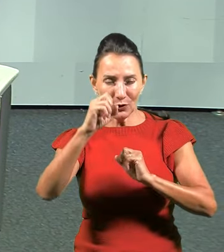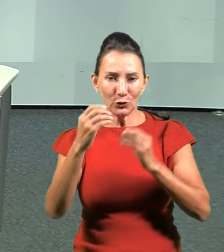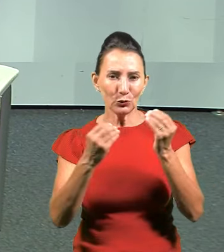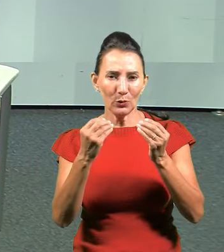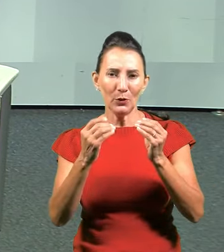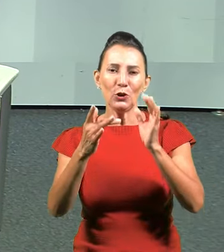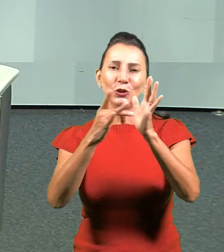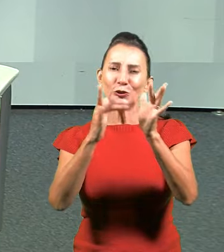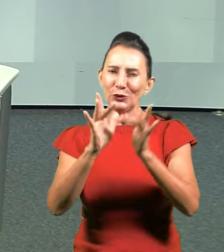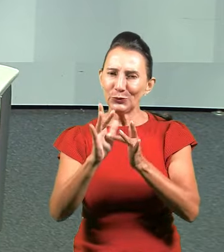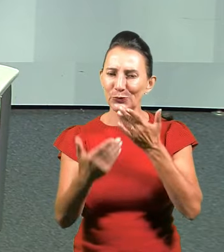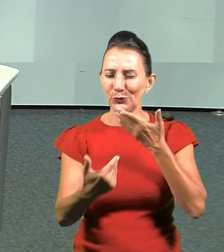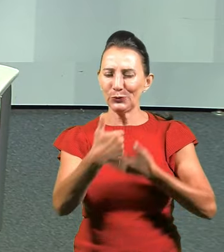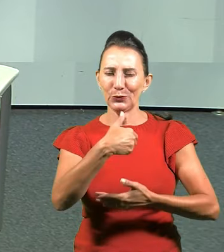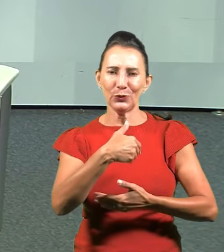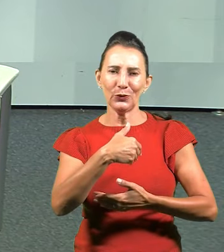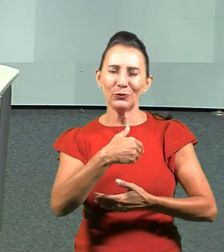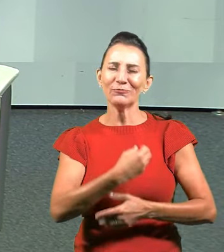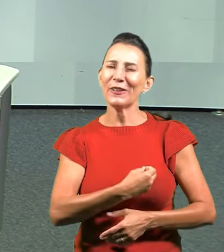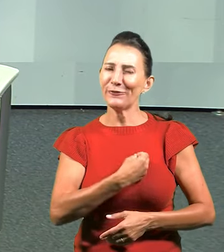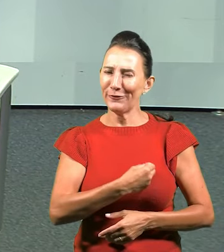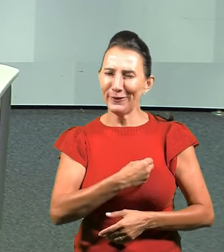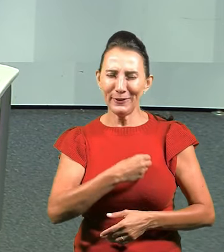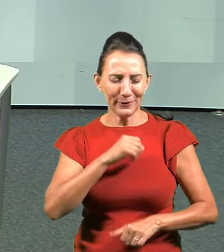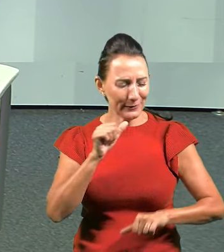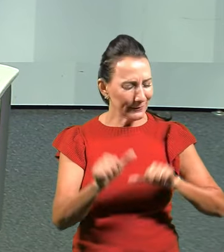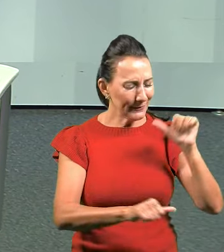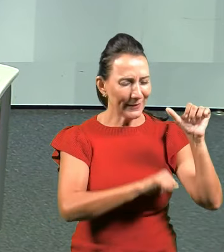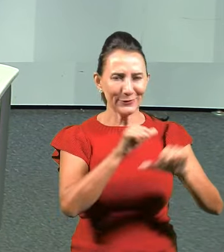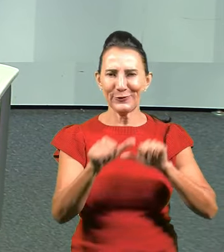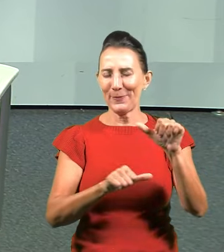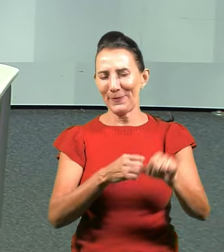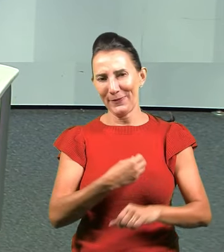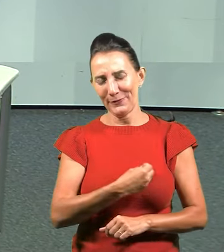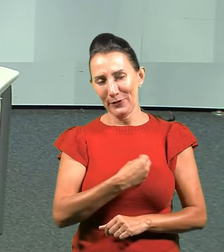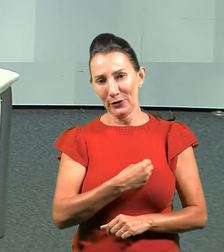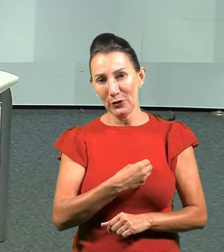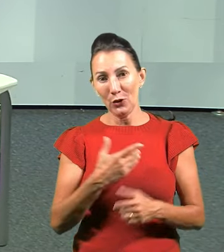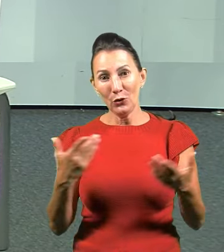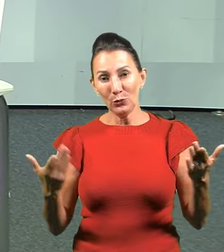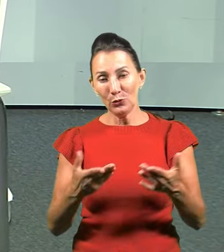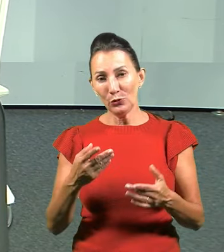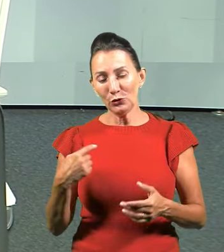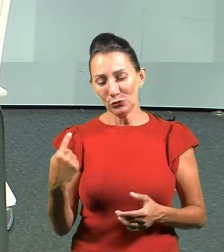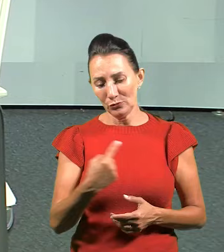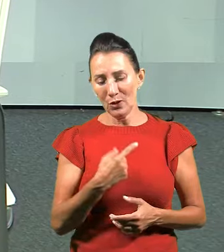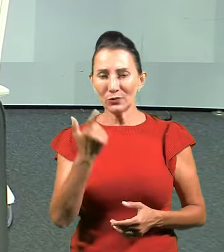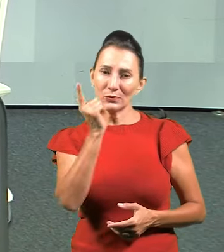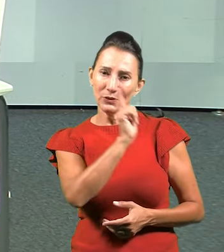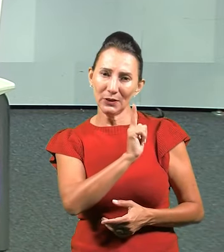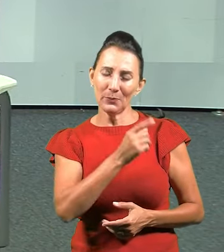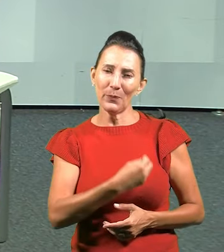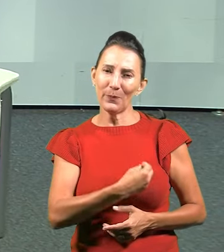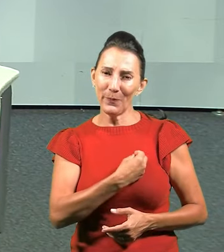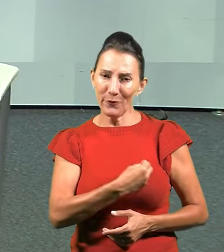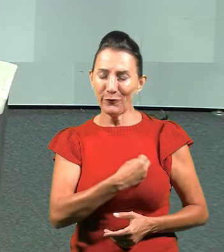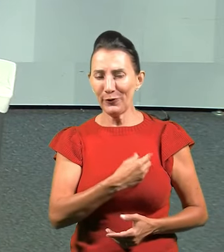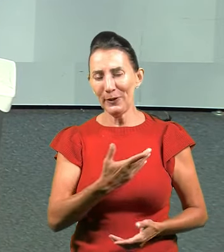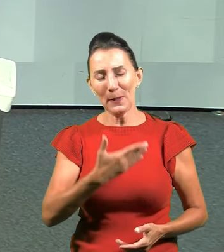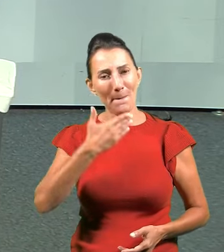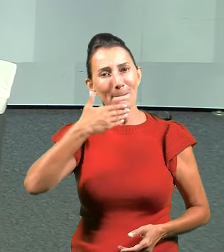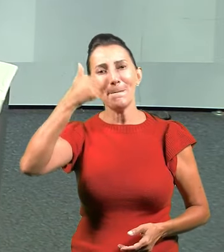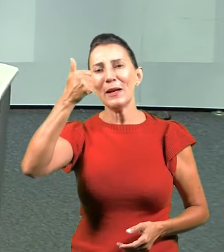Jesus. Jesus entrou na nossa vida, transformou a nossa vida e hoje a gente consegue viver uma vida com